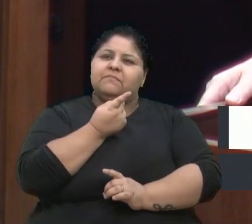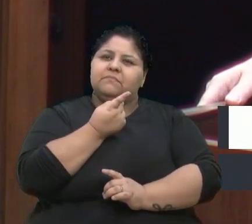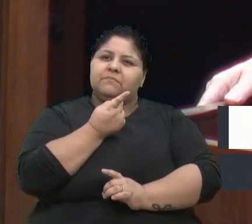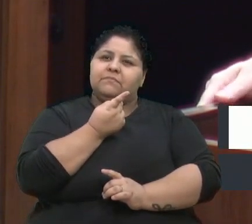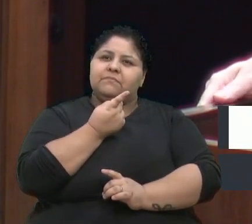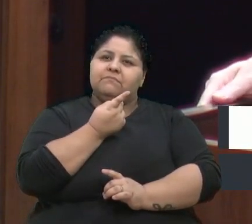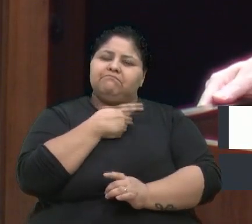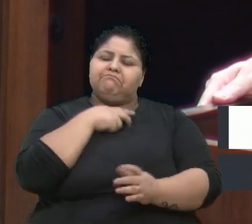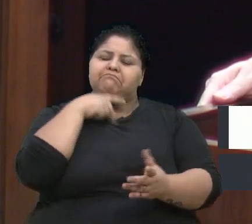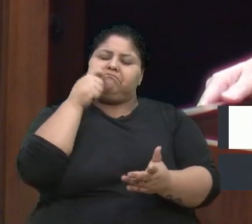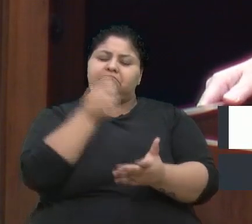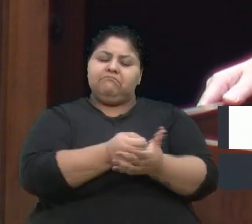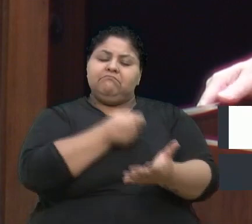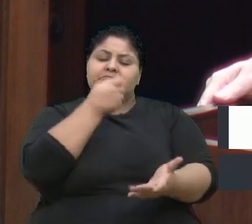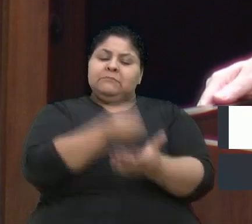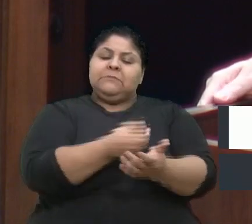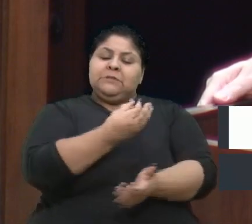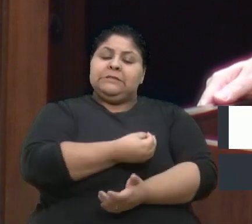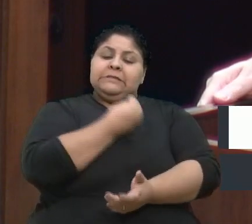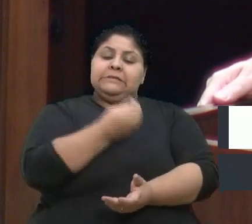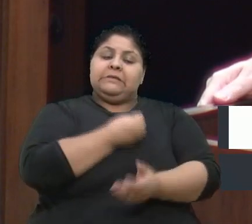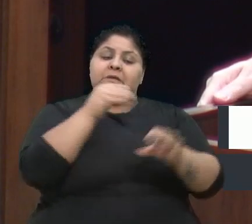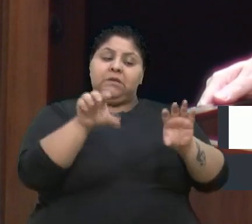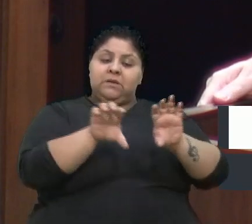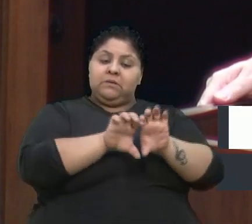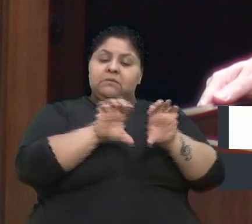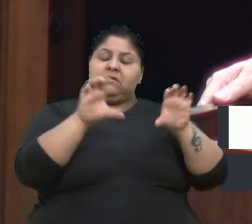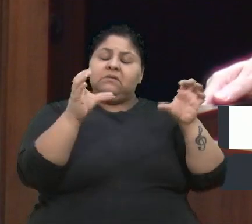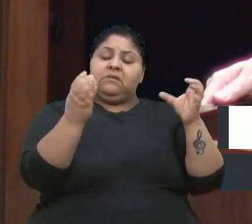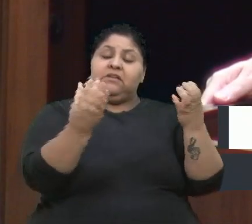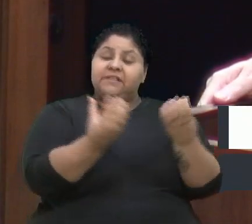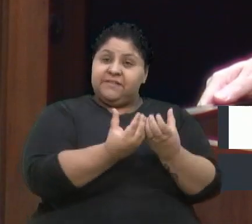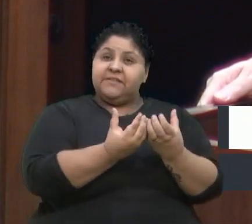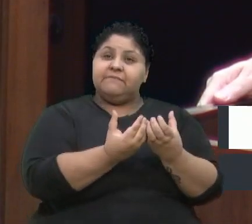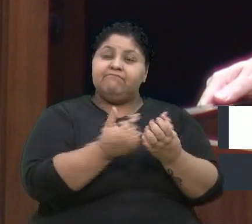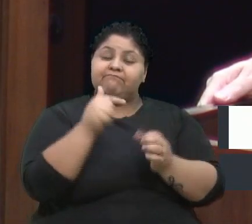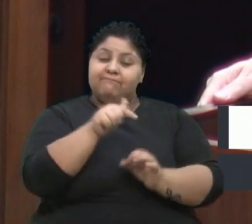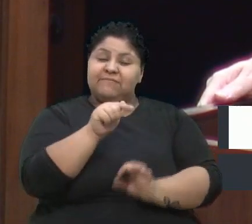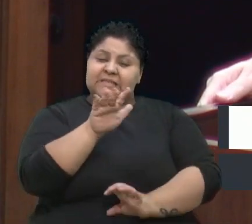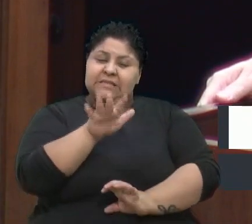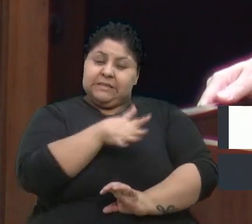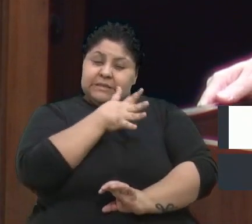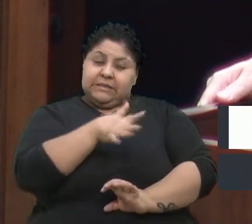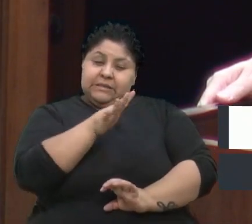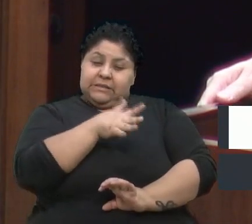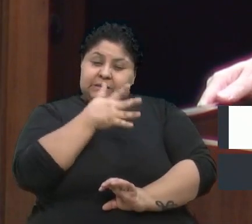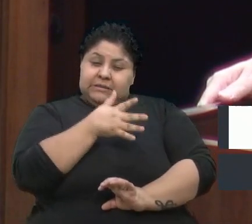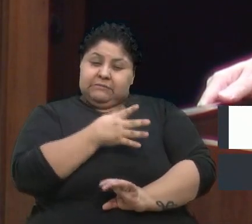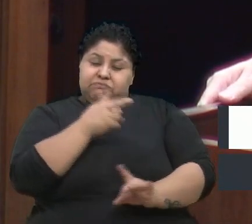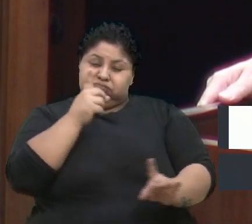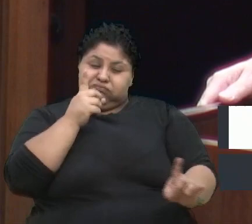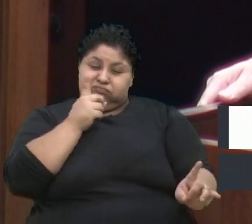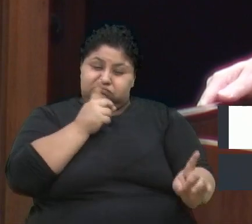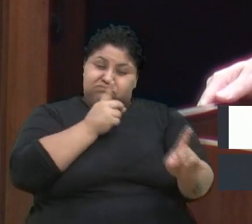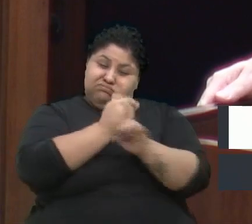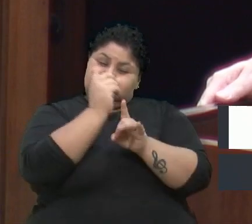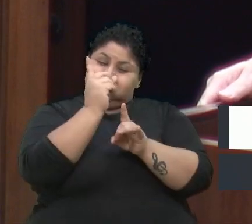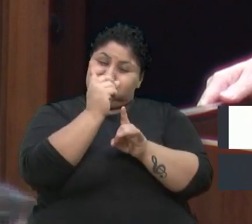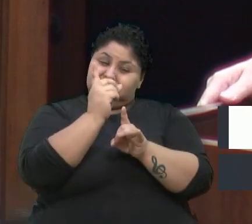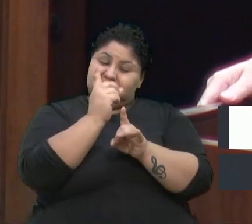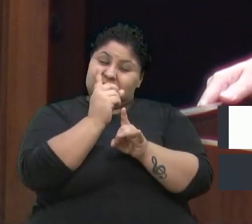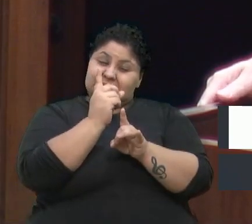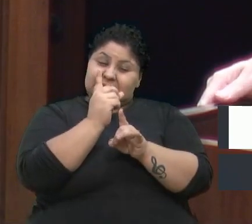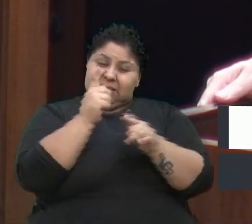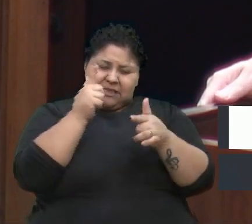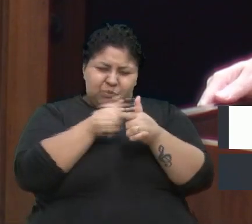a luta na vida comunitária, ela, às vezes, a gente se depara com situações